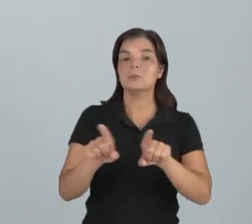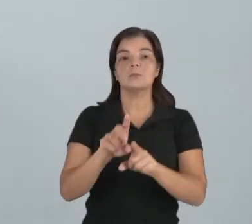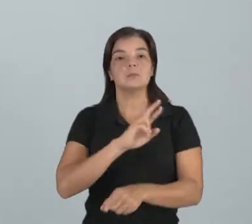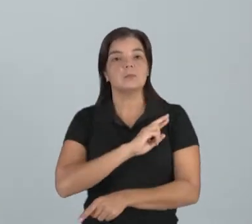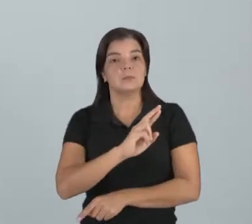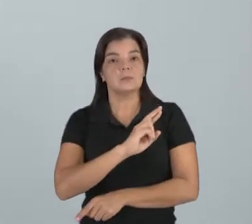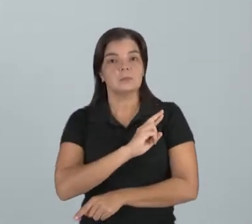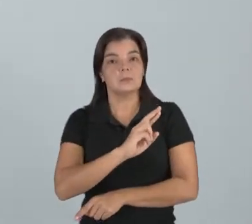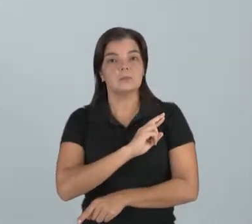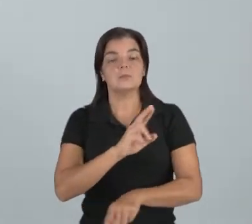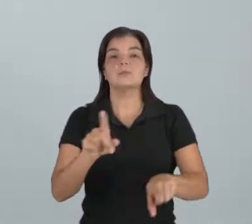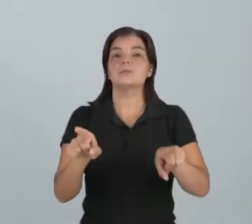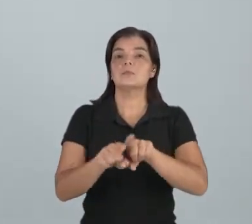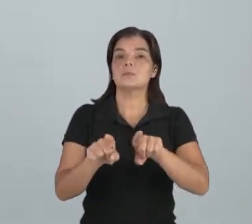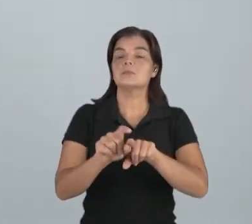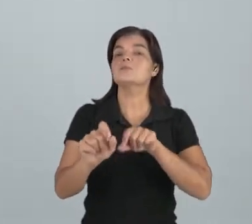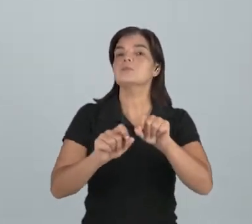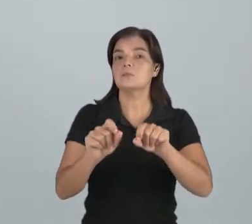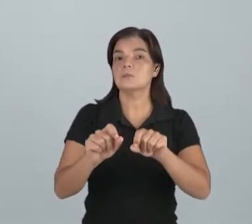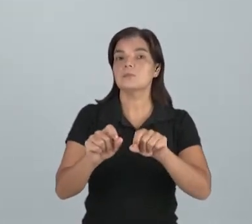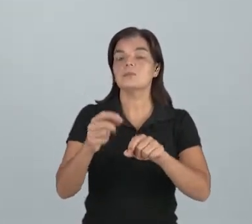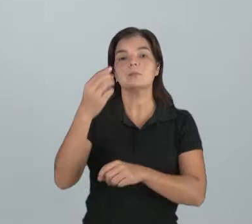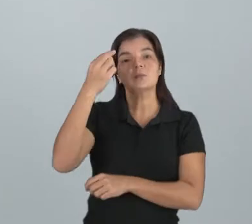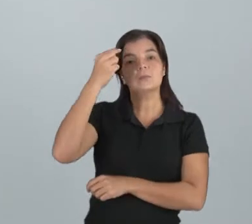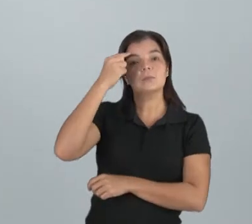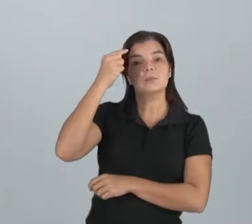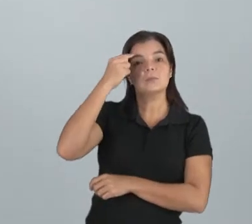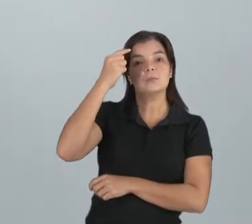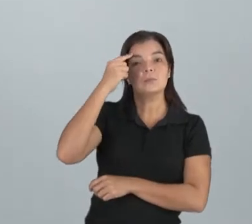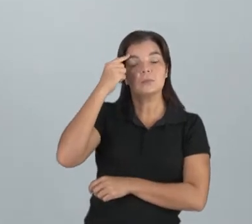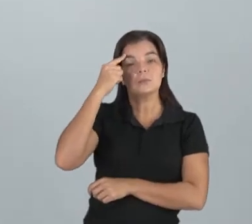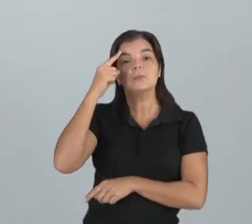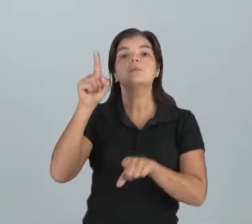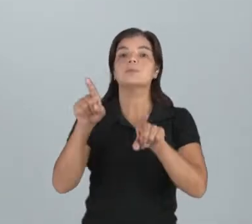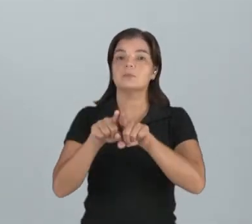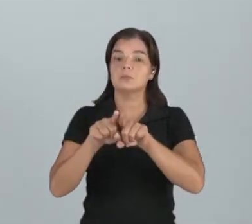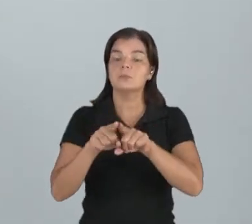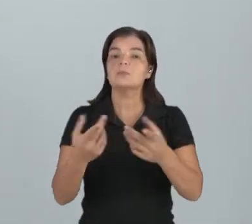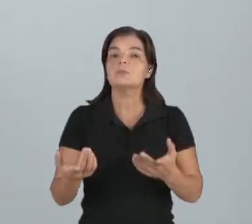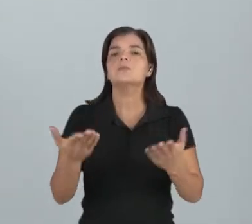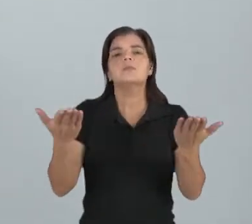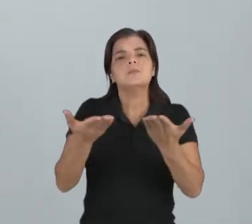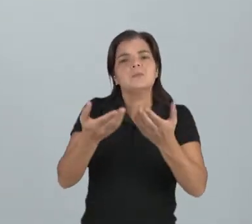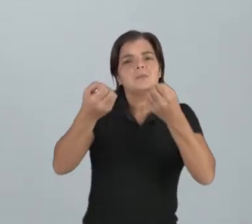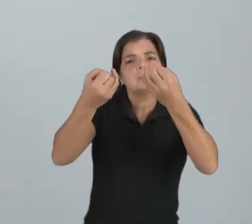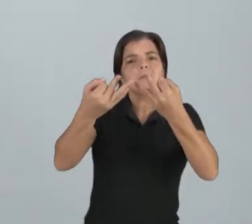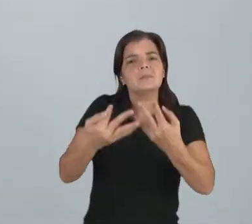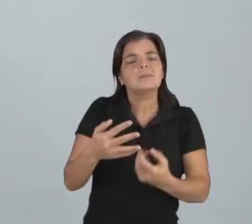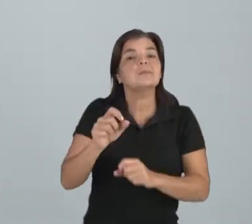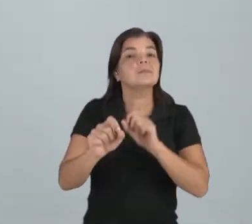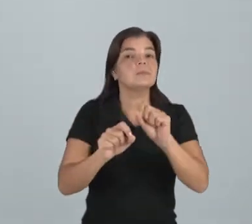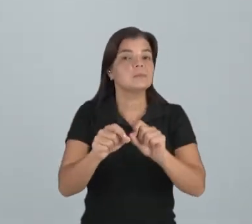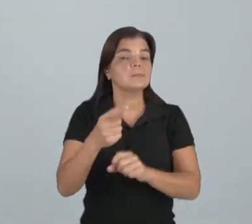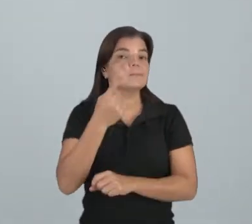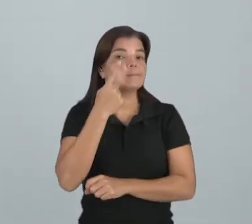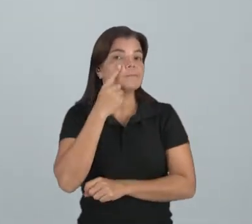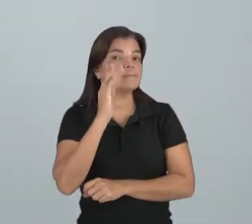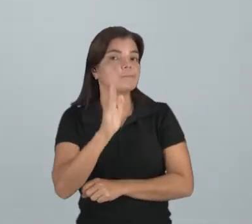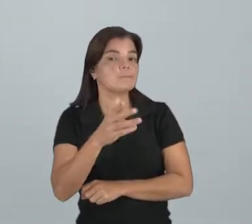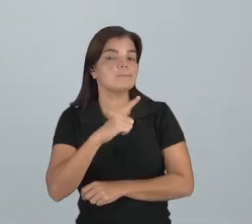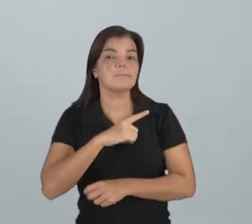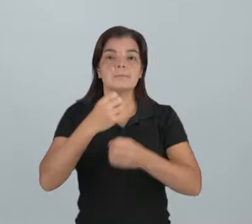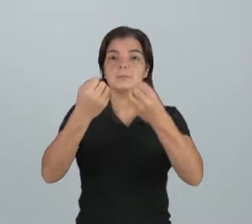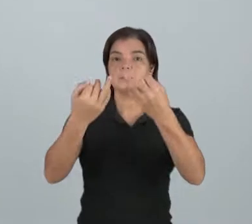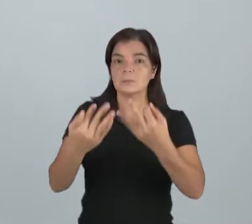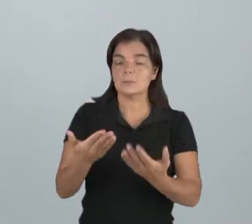porque as concepções da divindade são diferentes, né? E a gente hoje está falando daquilo que a gente já tem